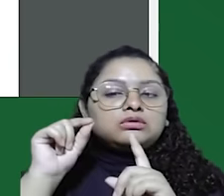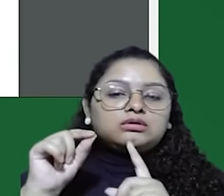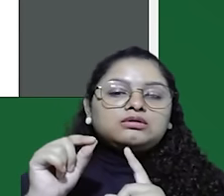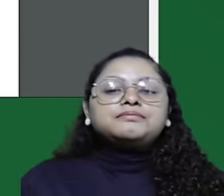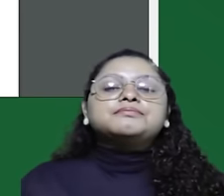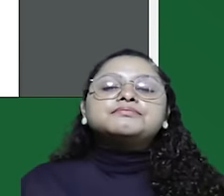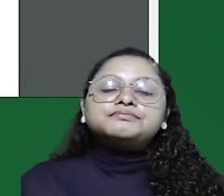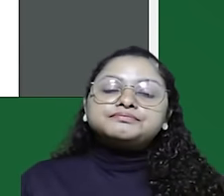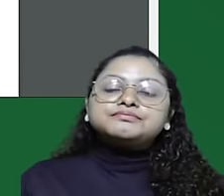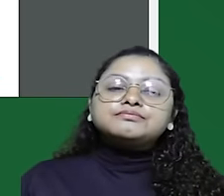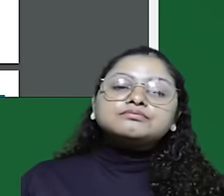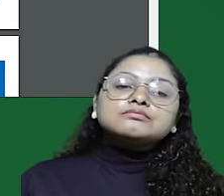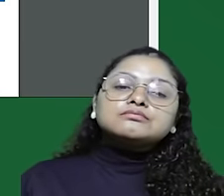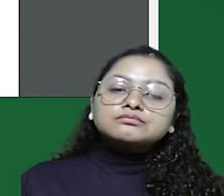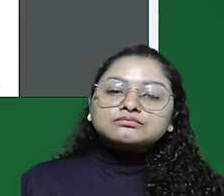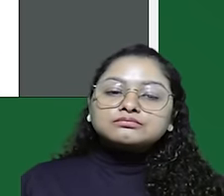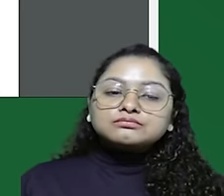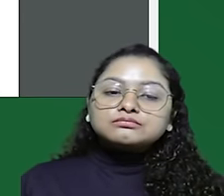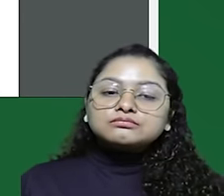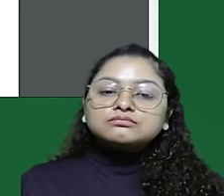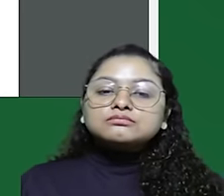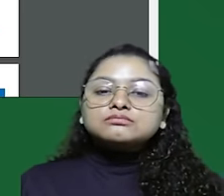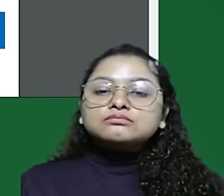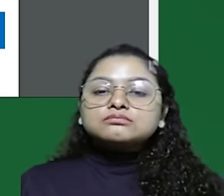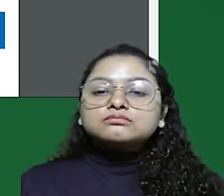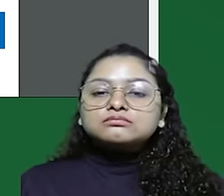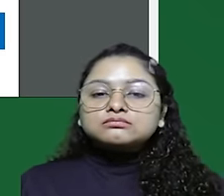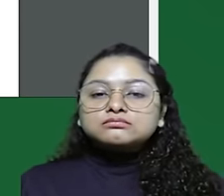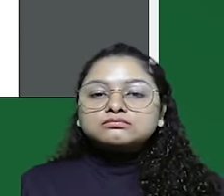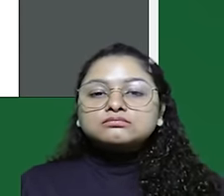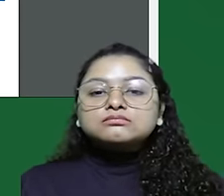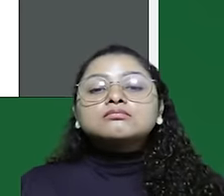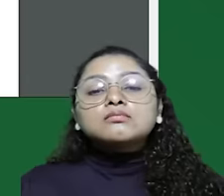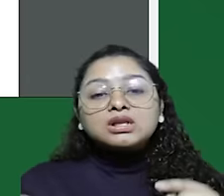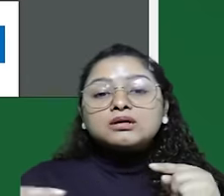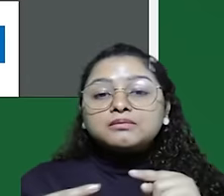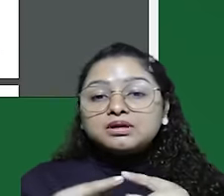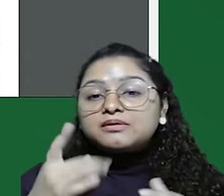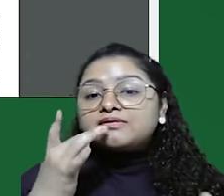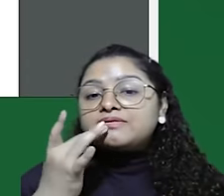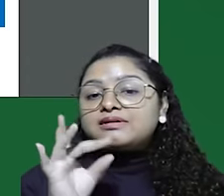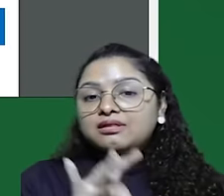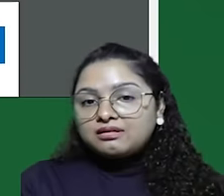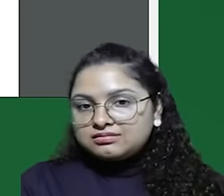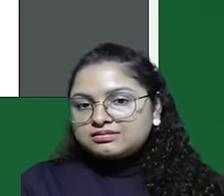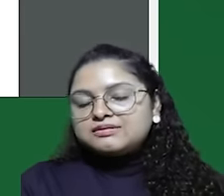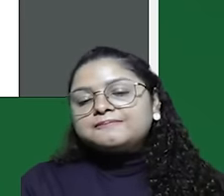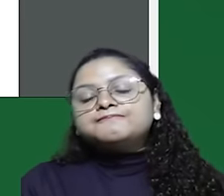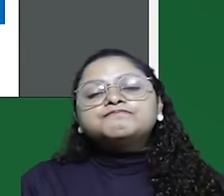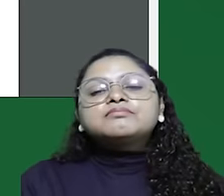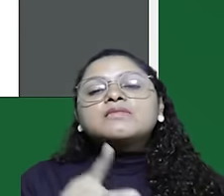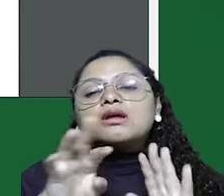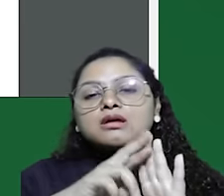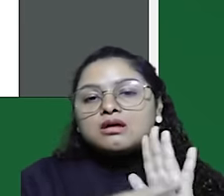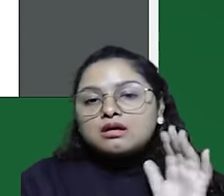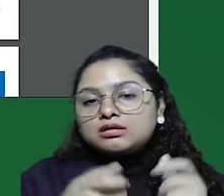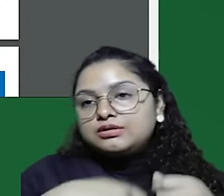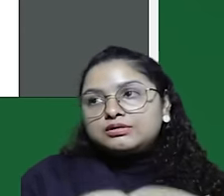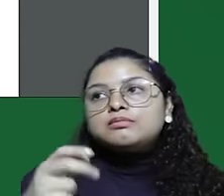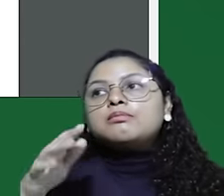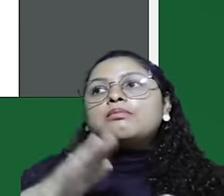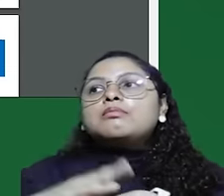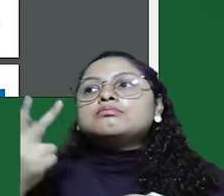selecionado o dever ser selecionado a gente aponta aqui como na realidade a regra de negócio da Secretaria da